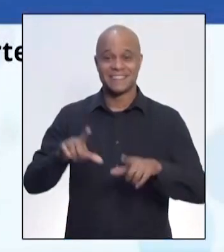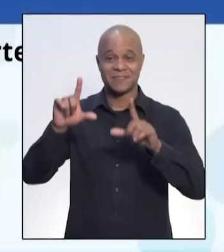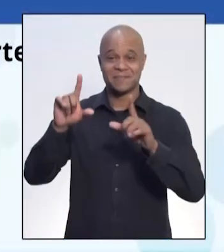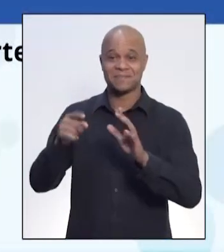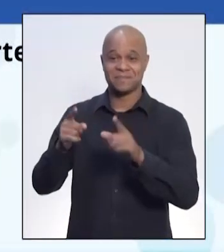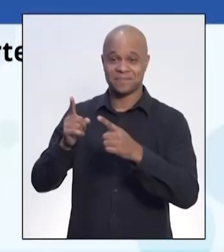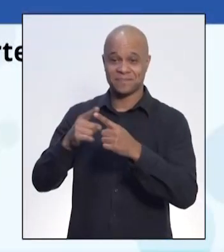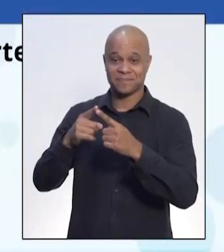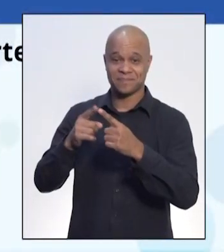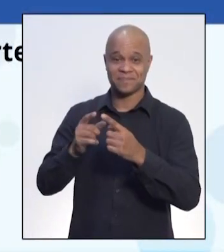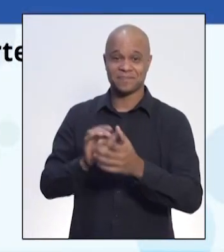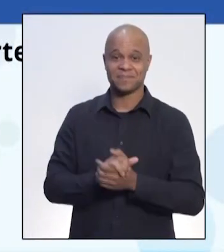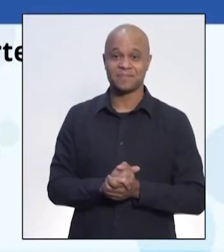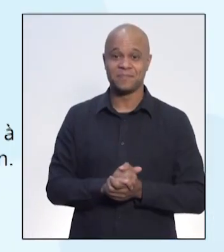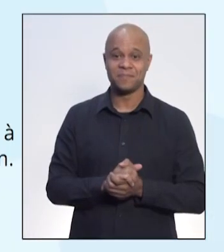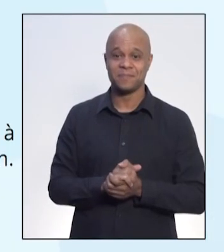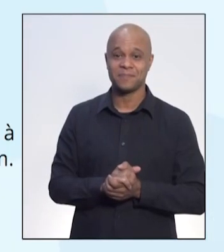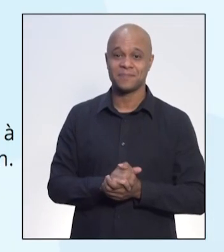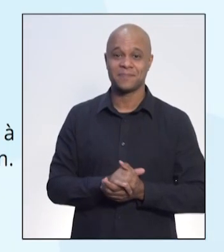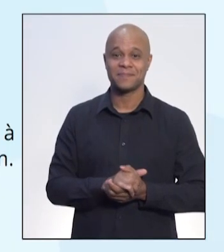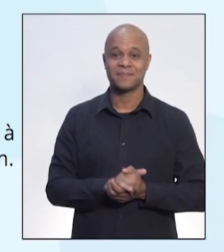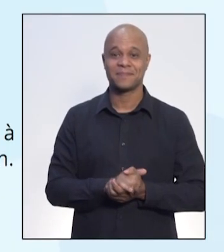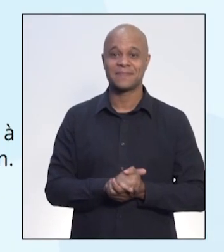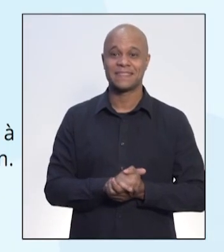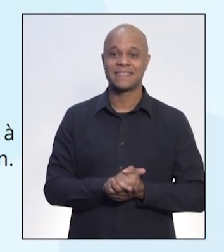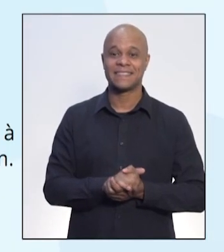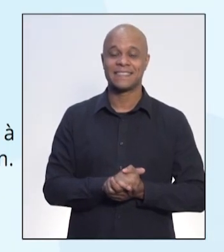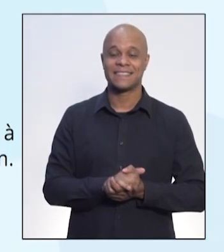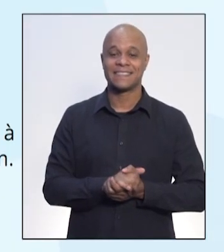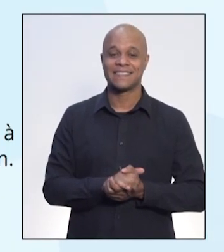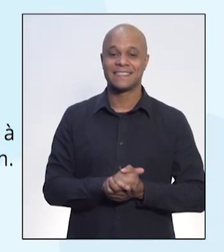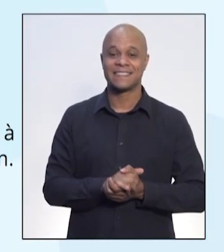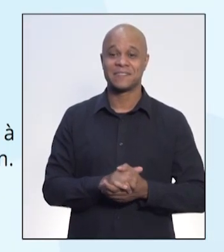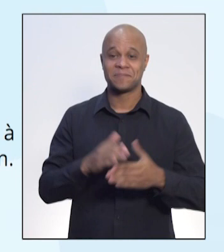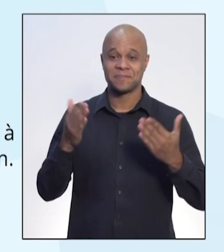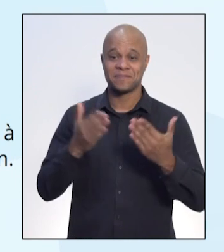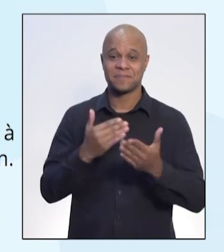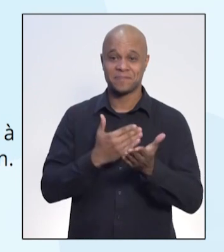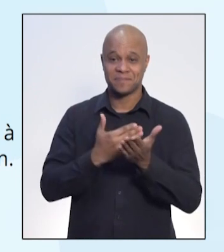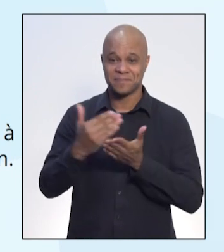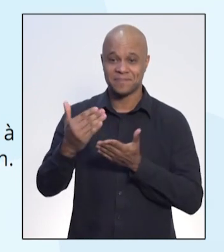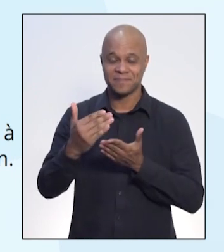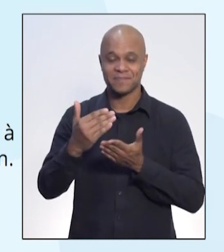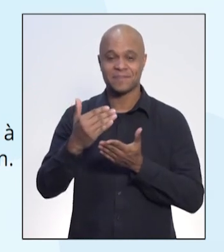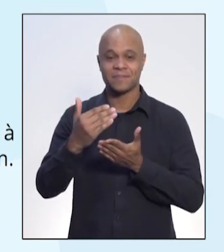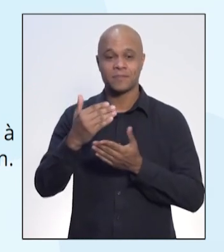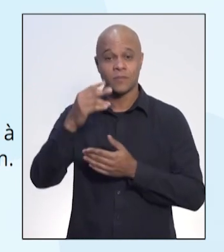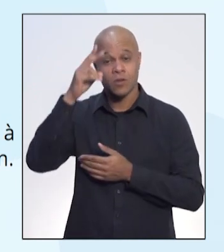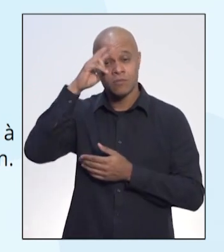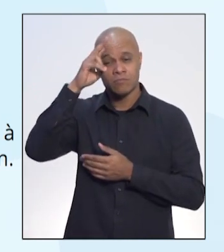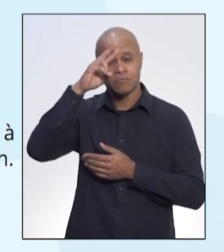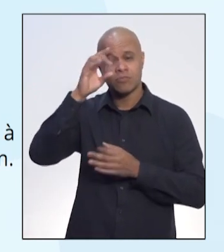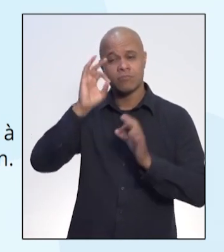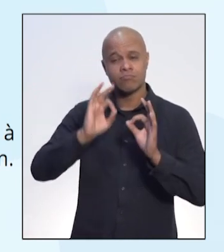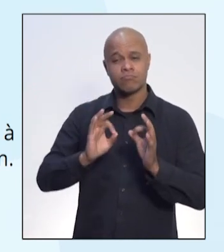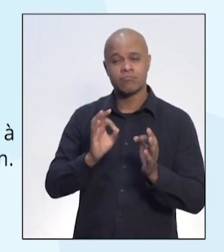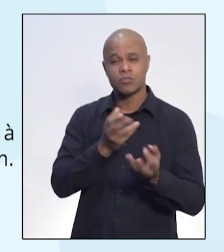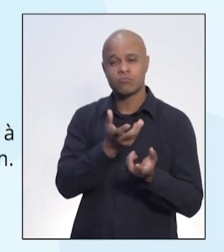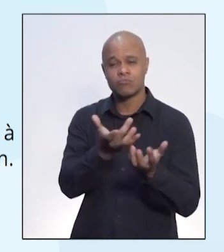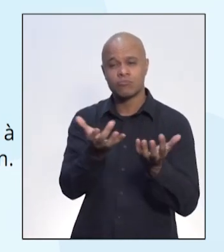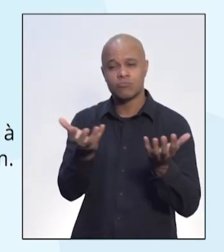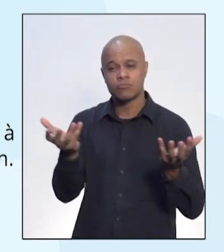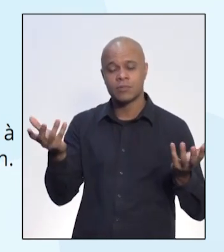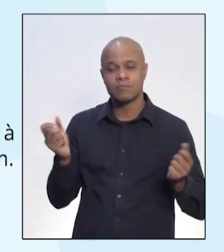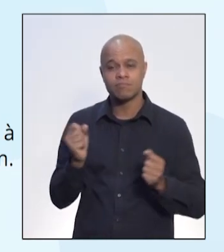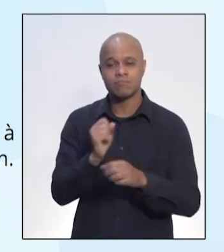Sim? Isso. Então, hoje a gente vai começar com uma história sobre um jardim. Então, você já deve estar